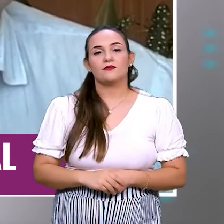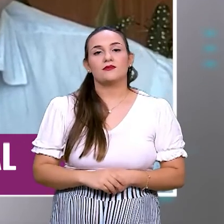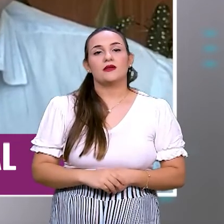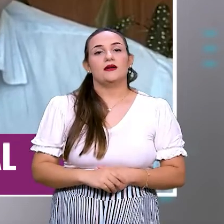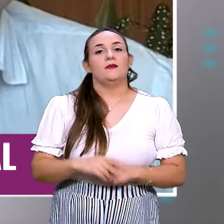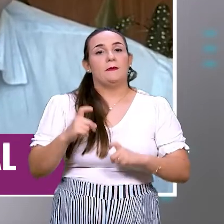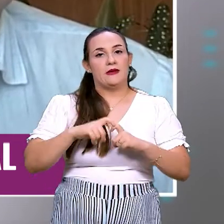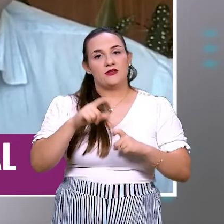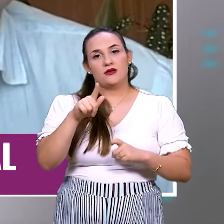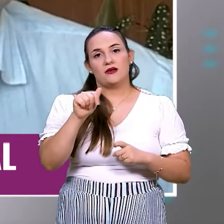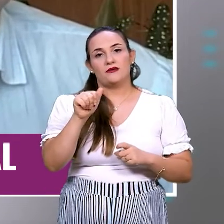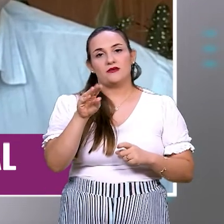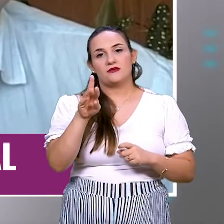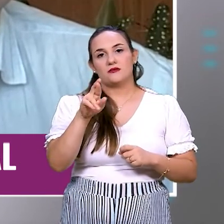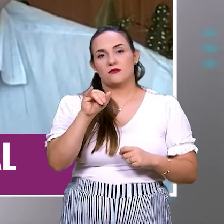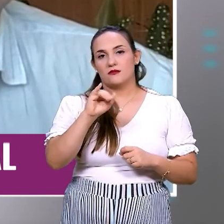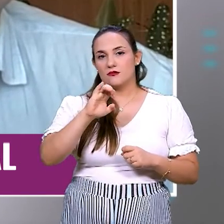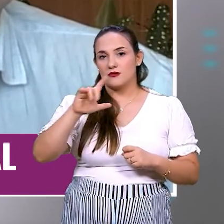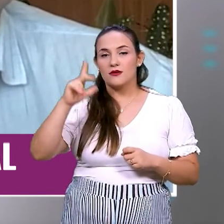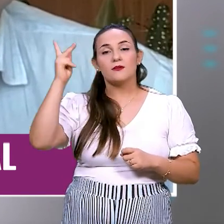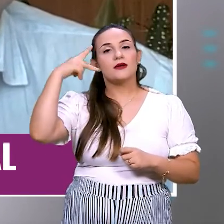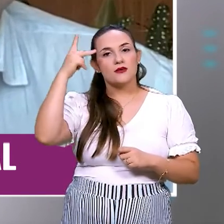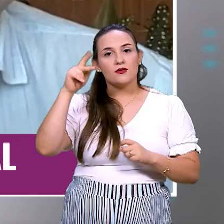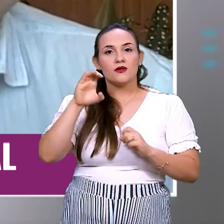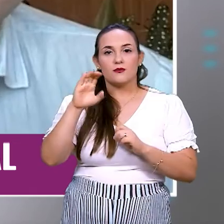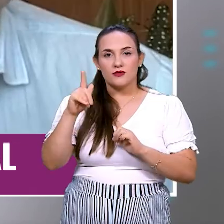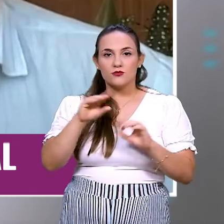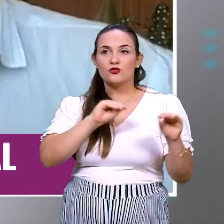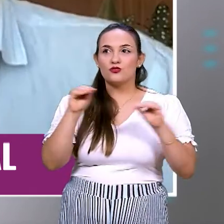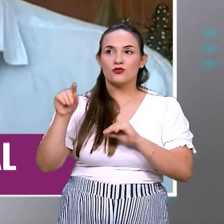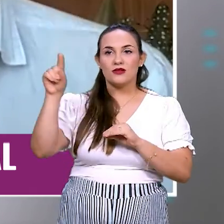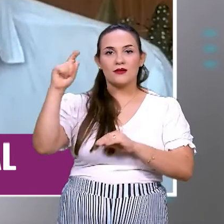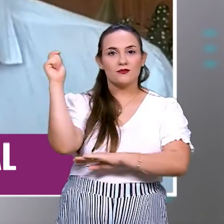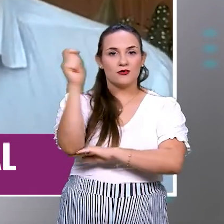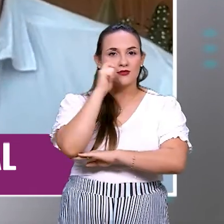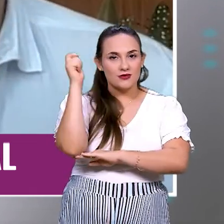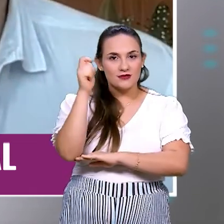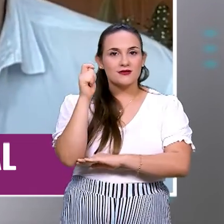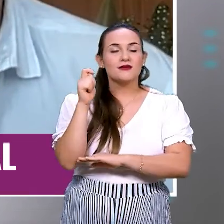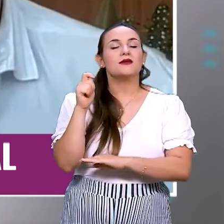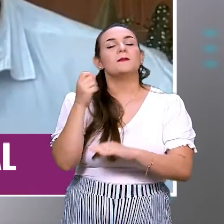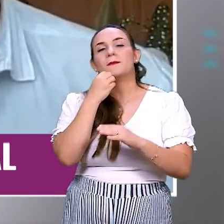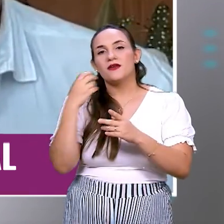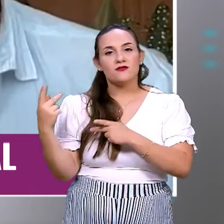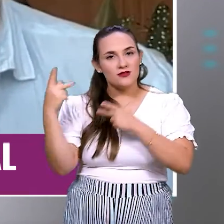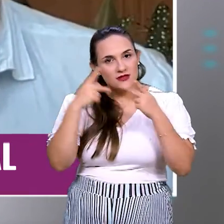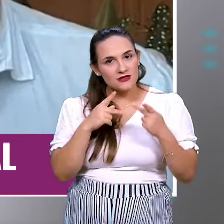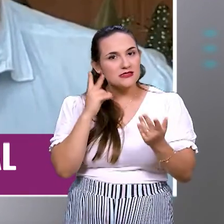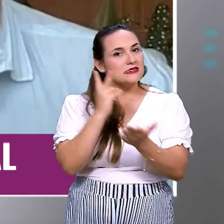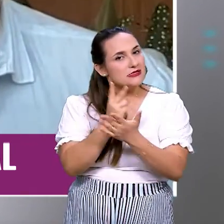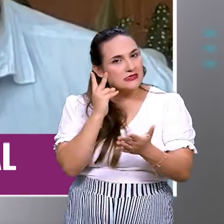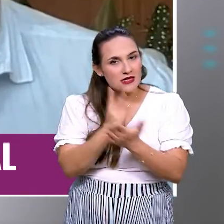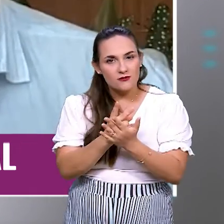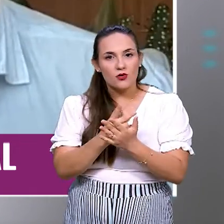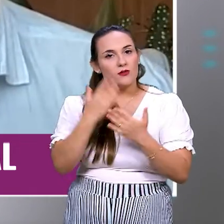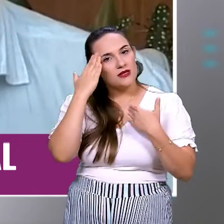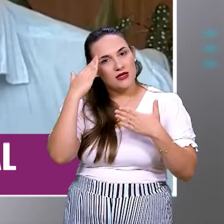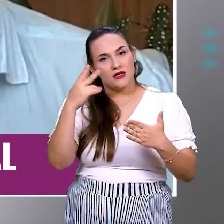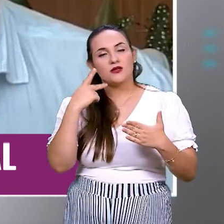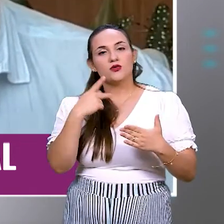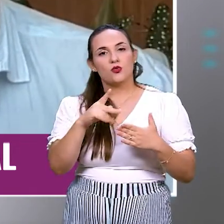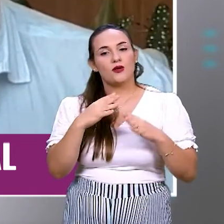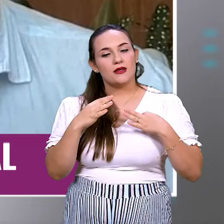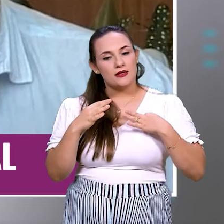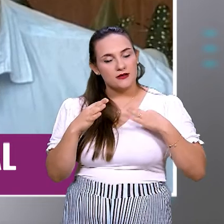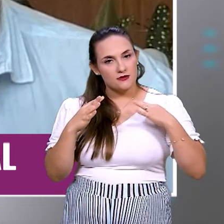Gabriel Ismanioto, psiquiatra de Campo Grande, está em Porto Alegre, no Rio Grande do Sul, mas aqui de Campo Grande, seja muito bem-vindo sempre, muito obrigada pela